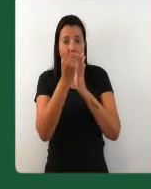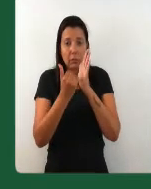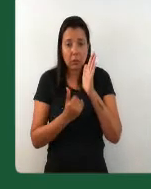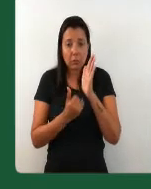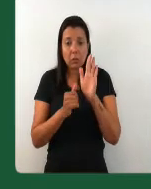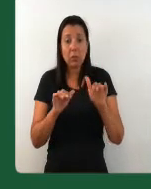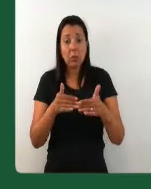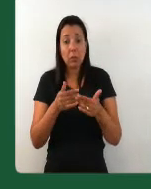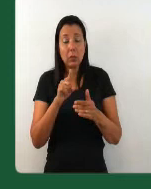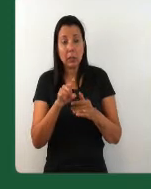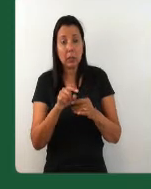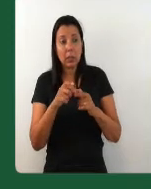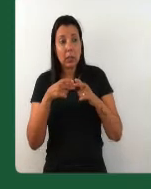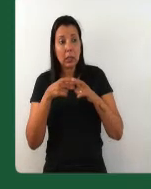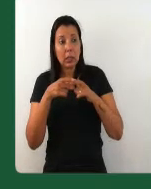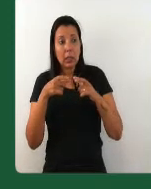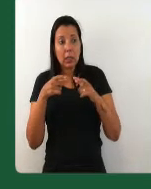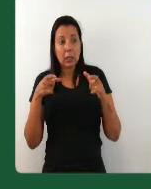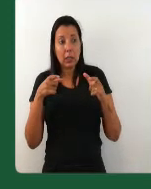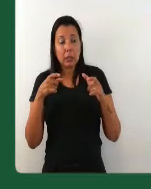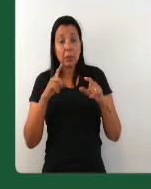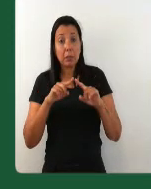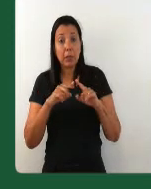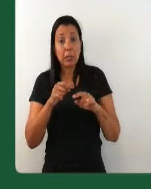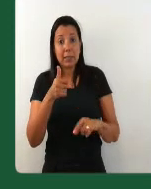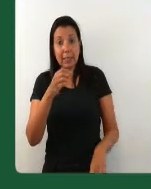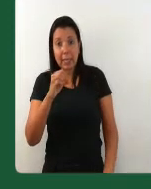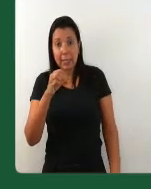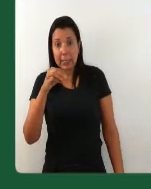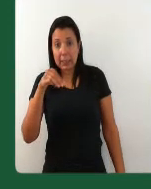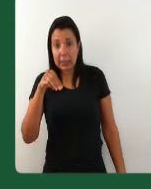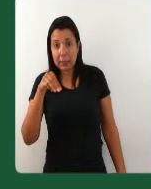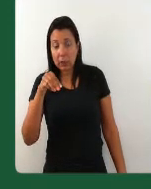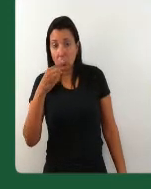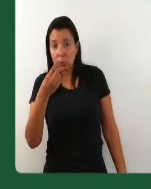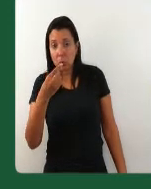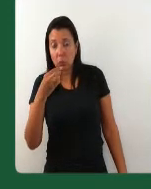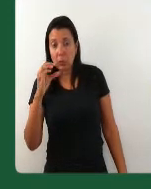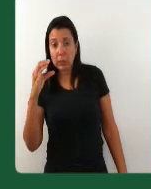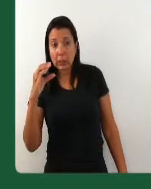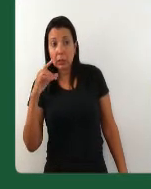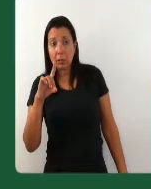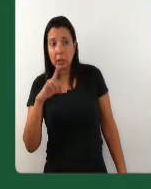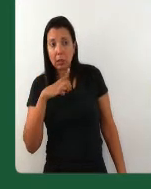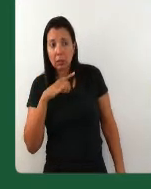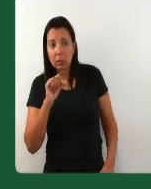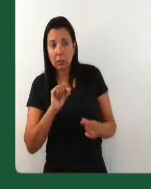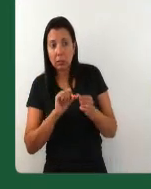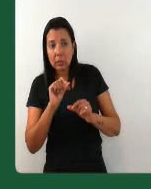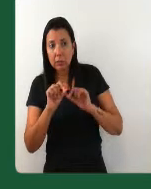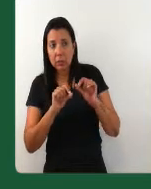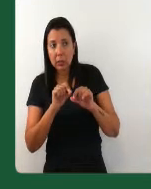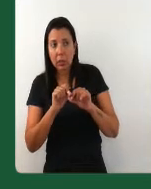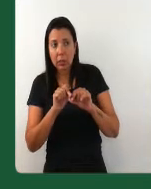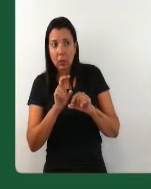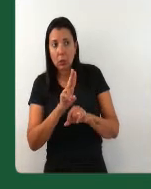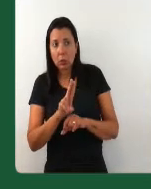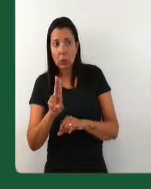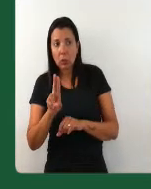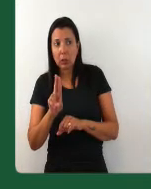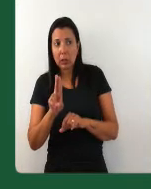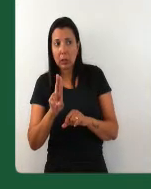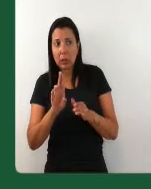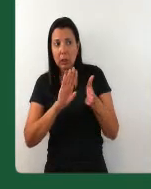quando ela é muito grande, mais do que 10 milímetros, 1 centímetro, nós realizamos o que é chamado de